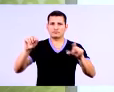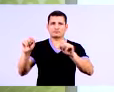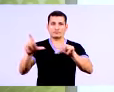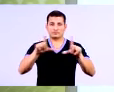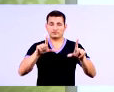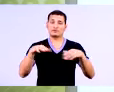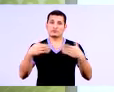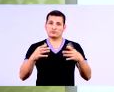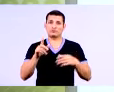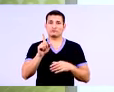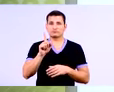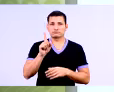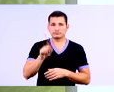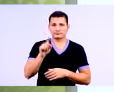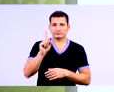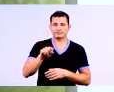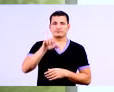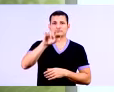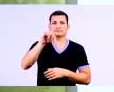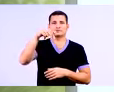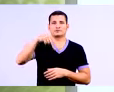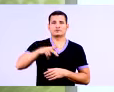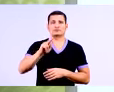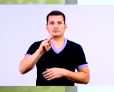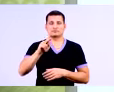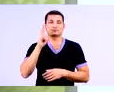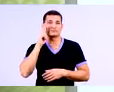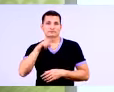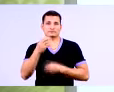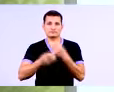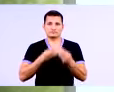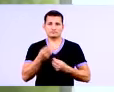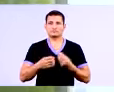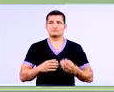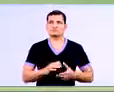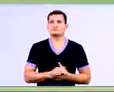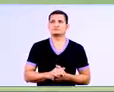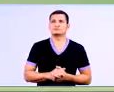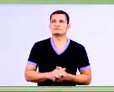as páginas é feita por um link. Vamos ver como funciona.